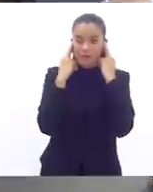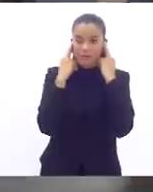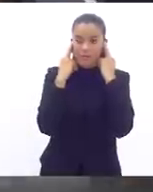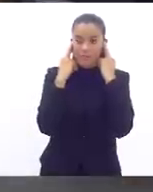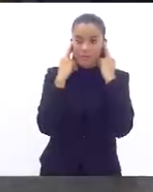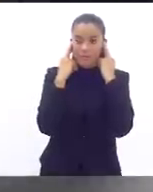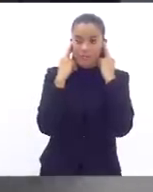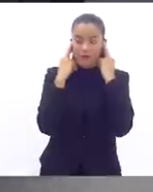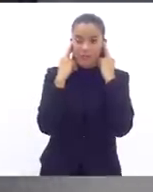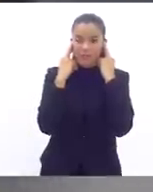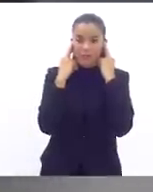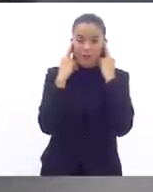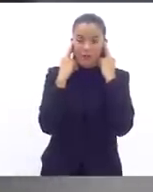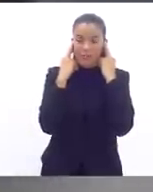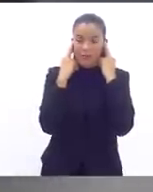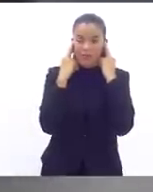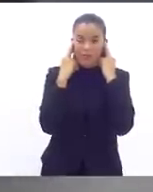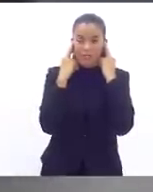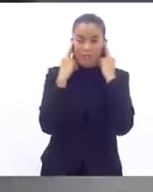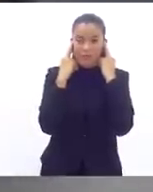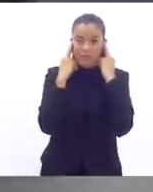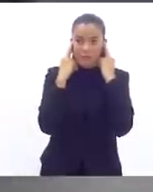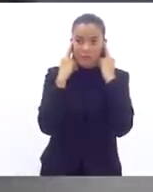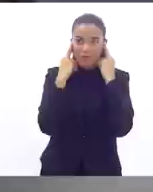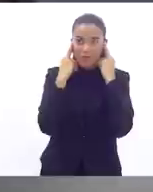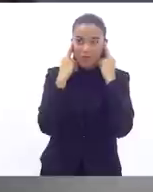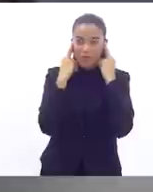tá você é recente